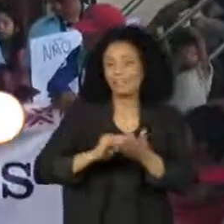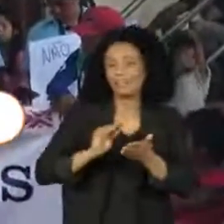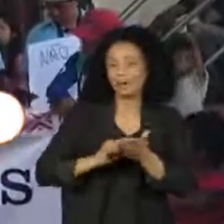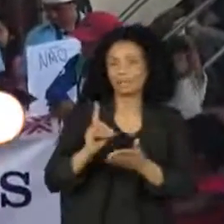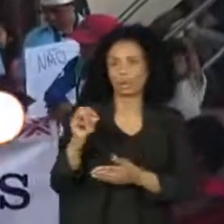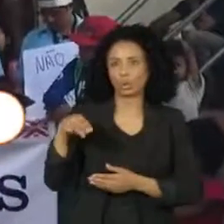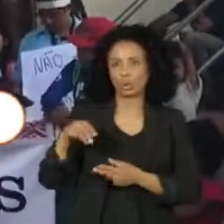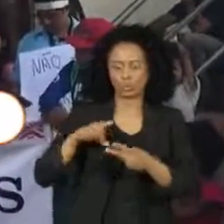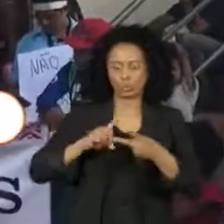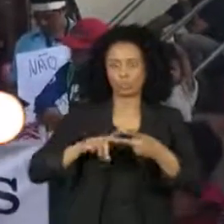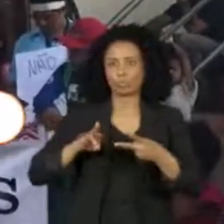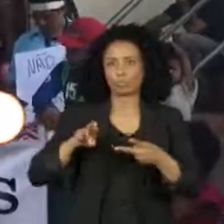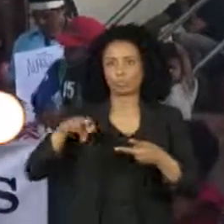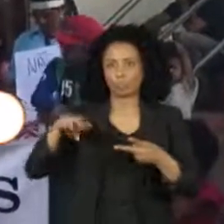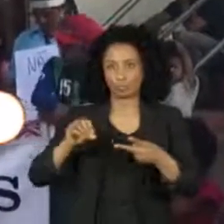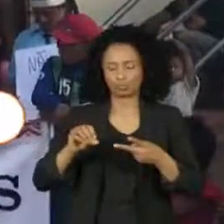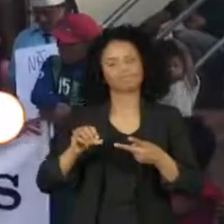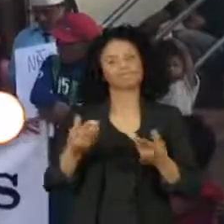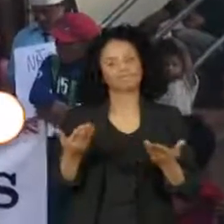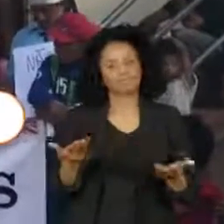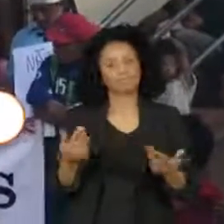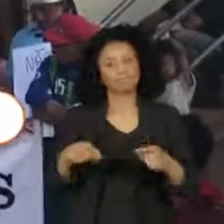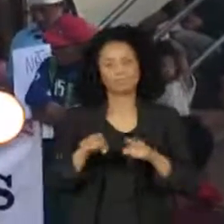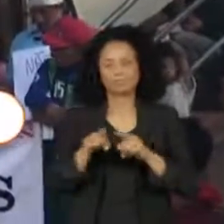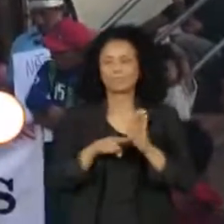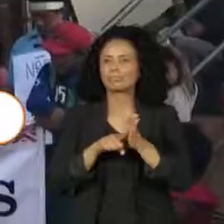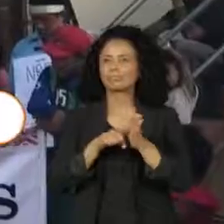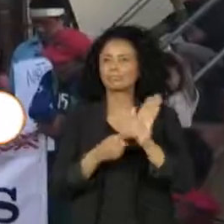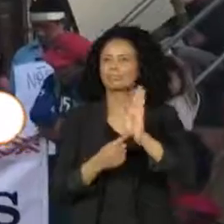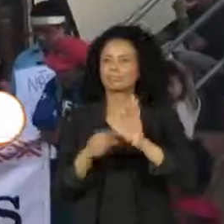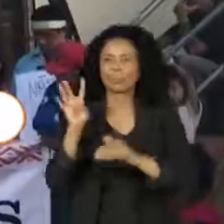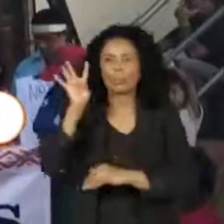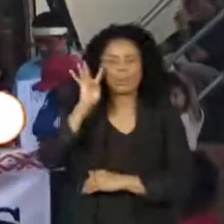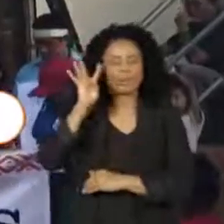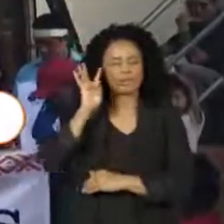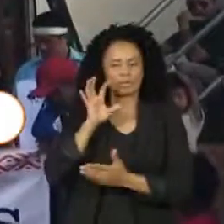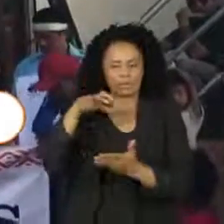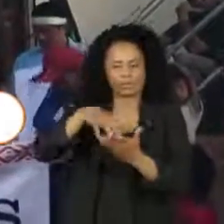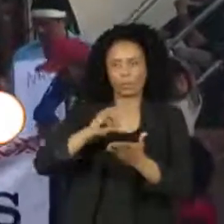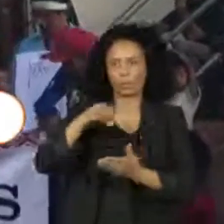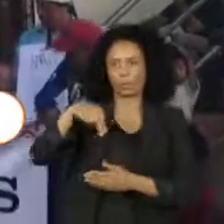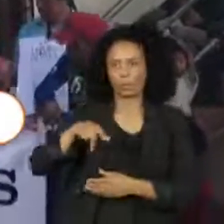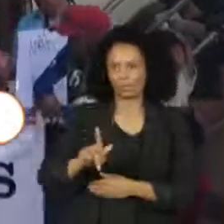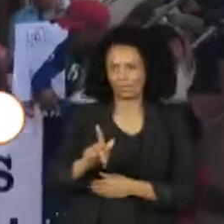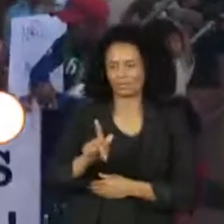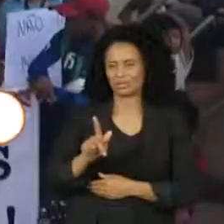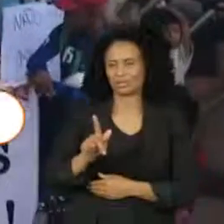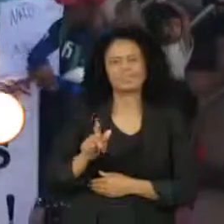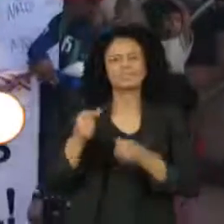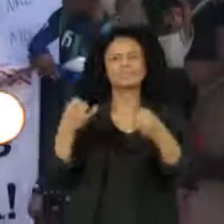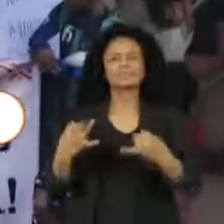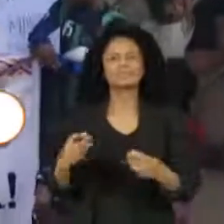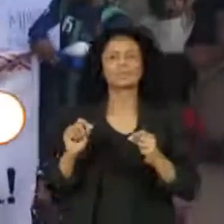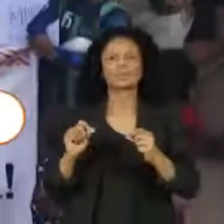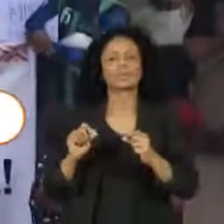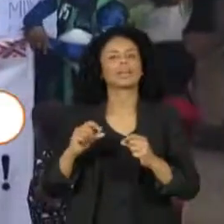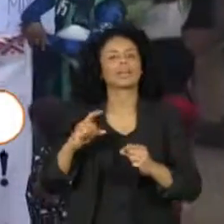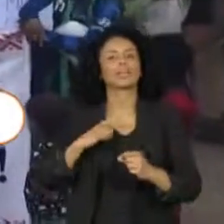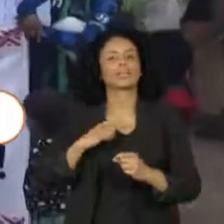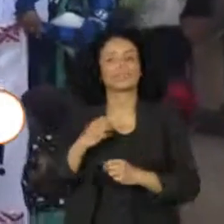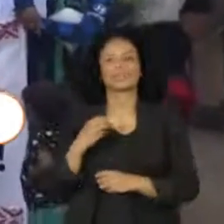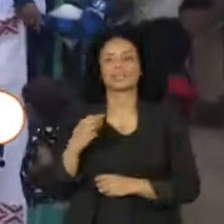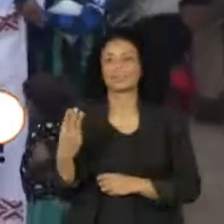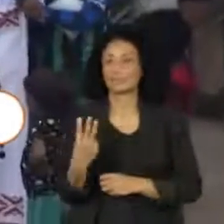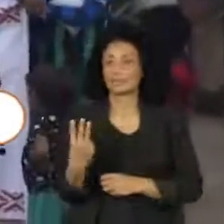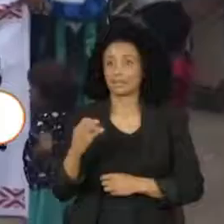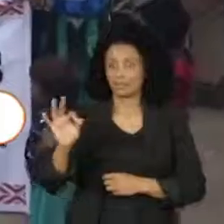Esses dados foram divulgados nesta quarta-feira em um relatório da ONG Global Witness e mostram que um terço das mortes são